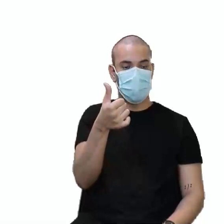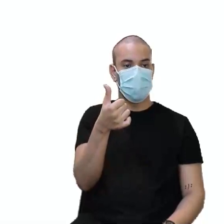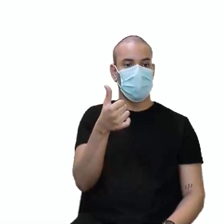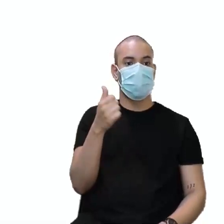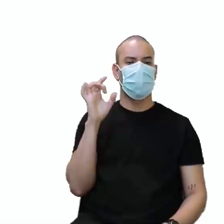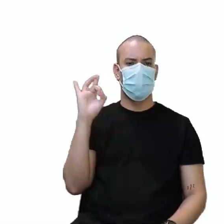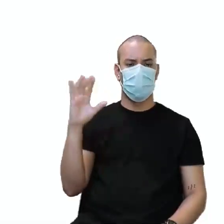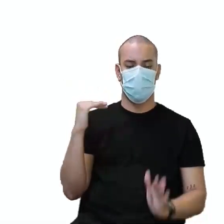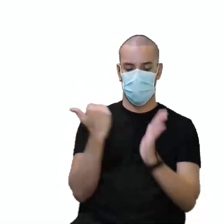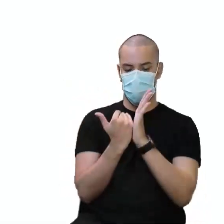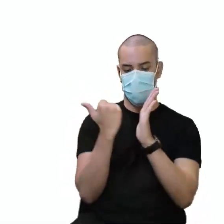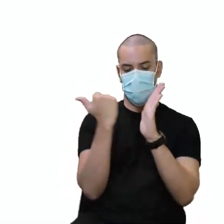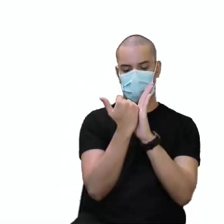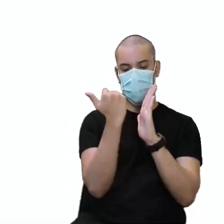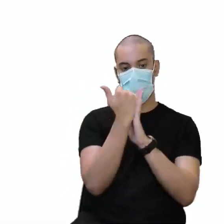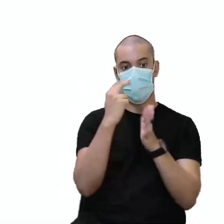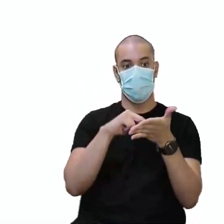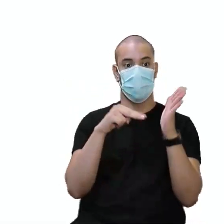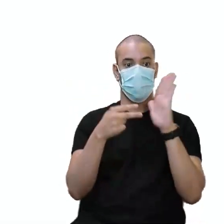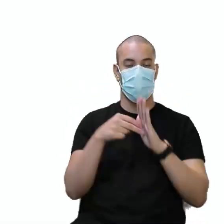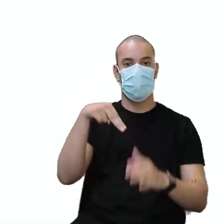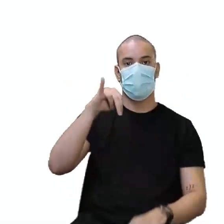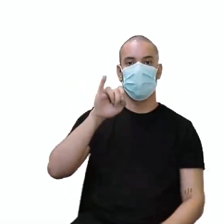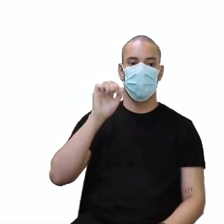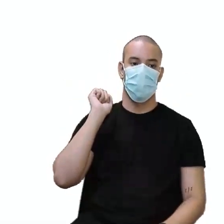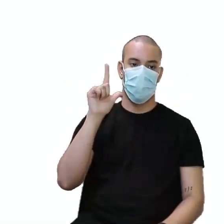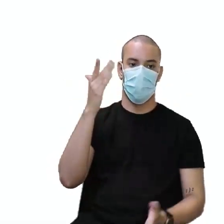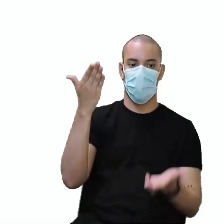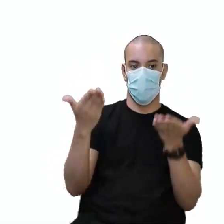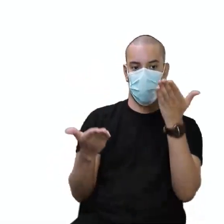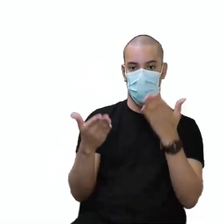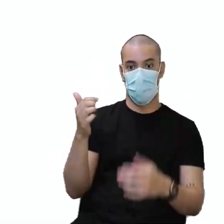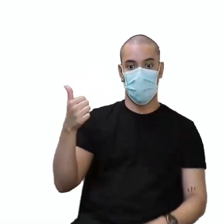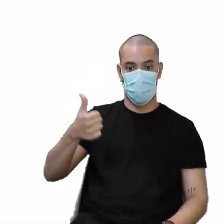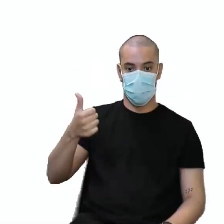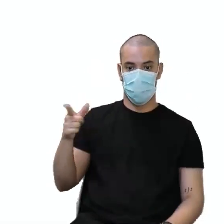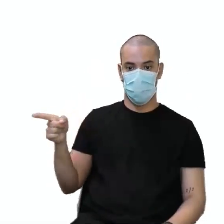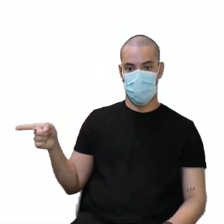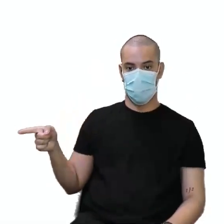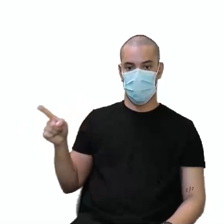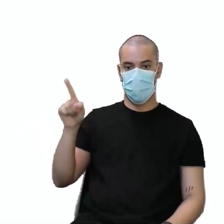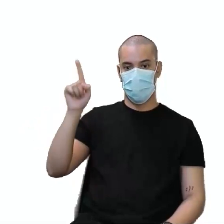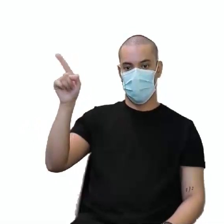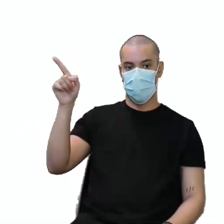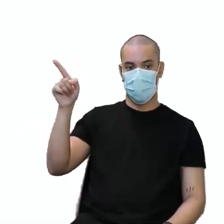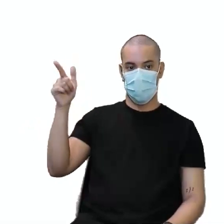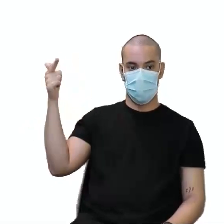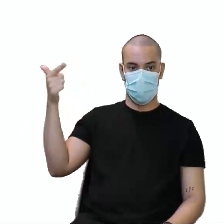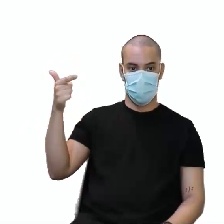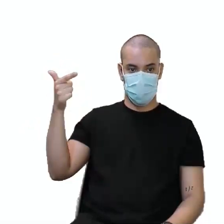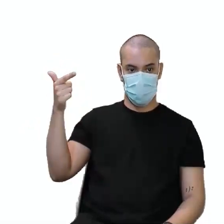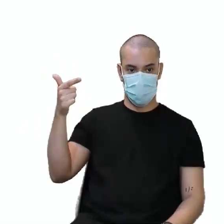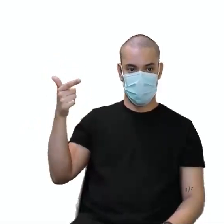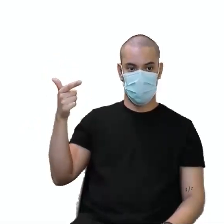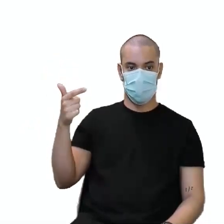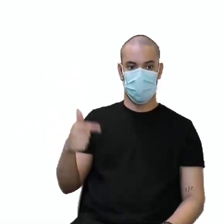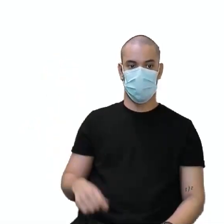nível, ó. Tá? Vamos colocar assim. Primeiro, segundo,